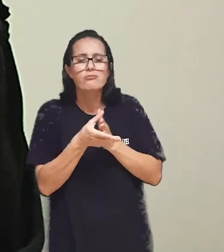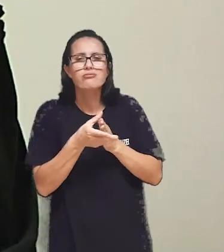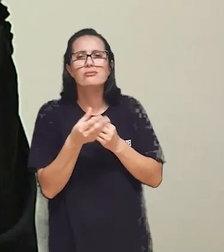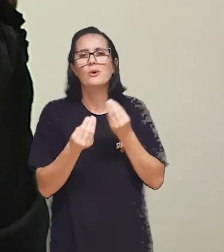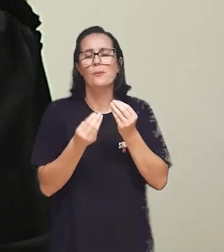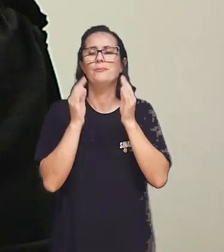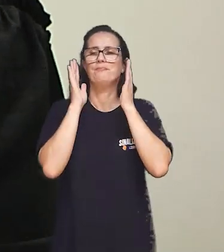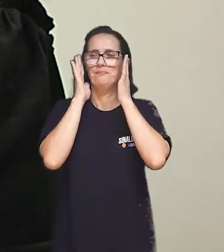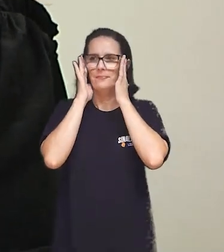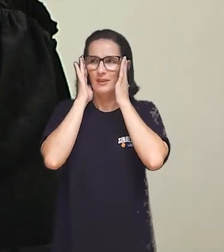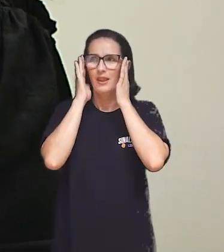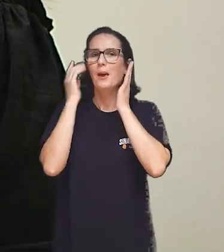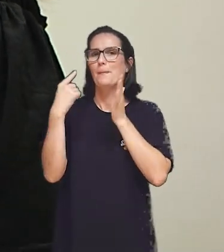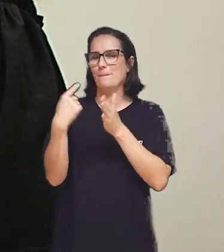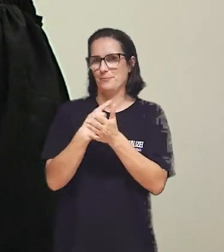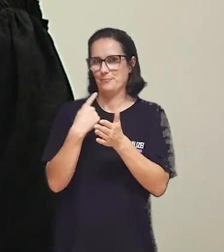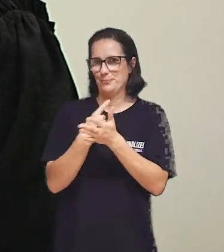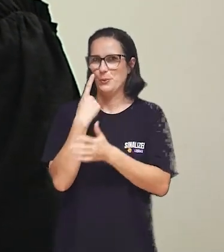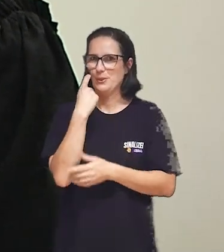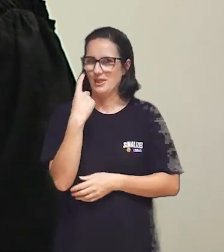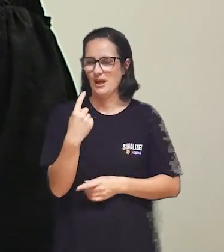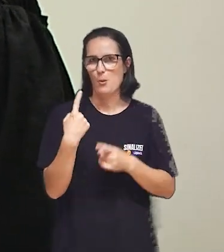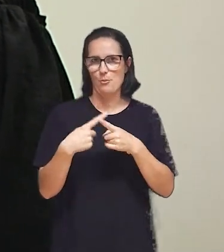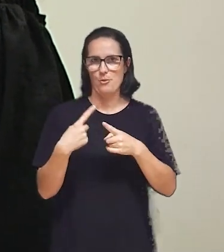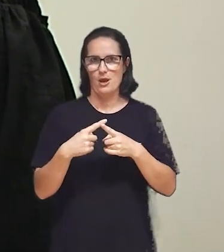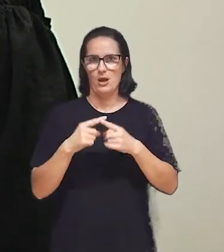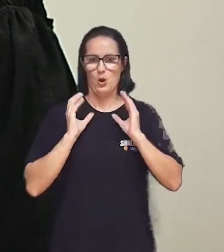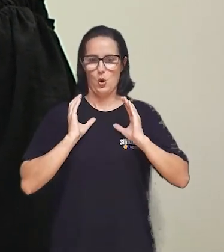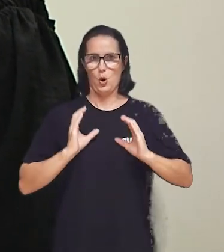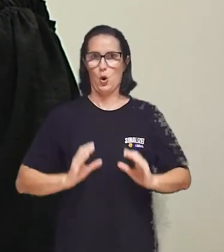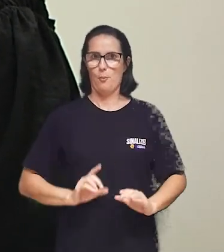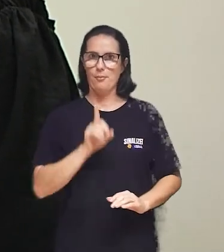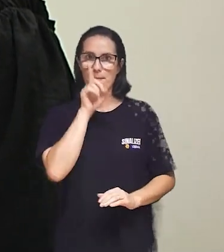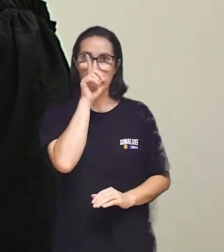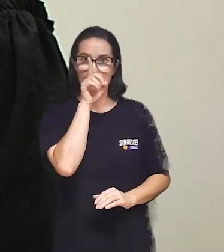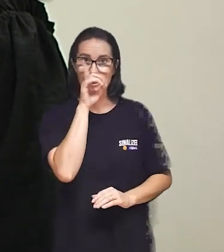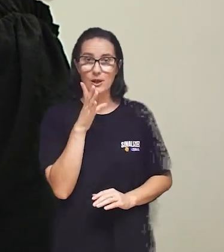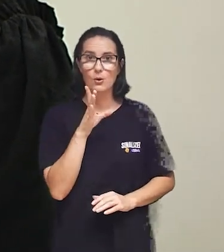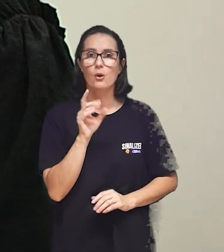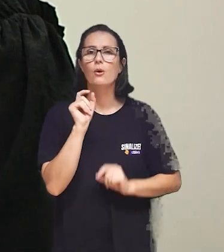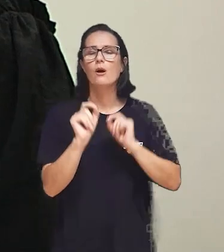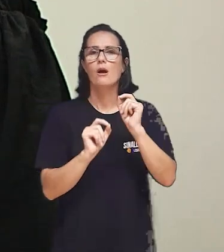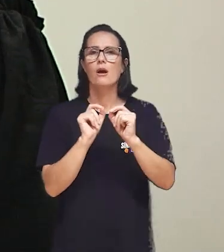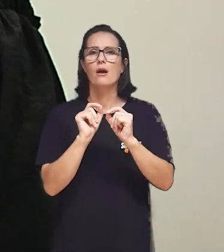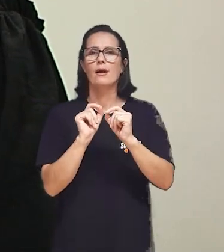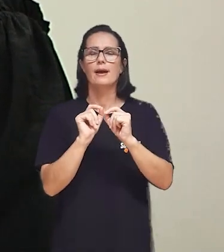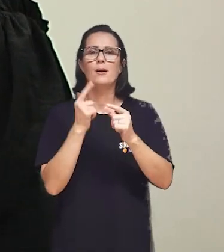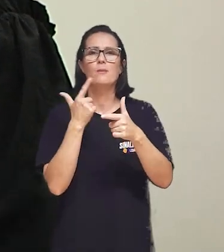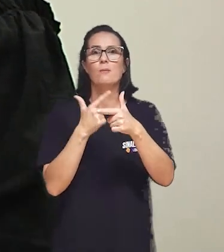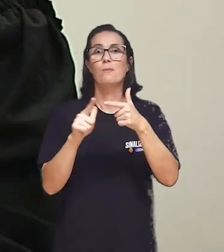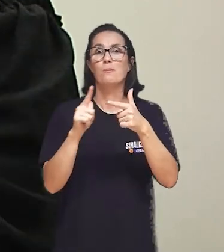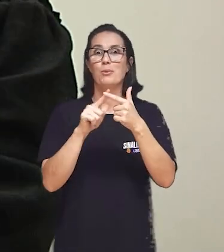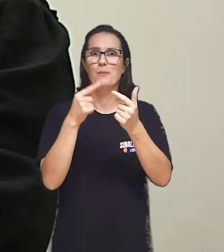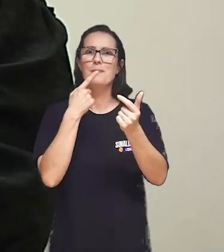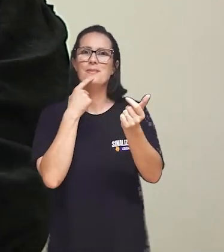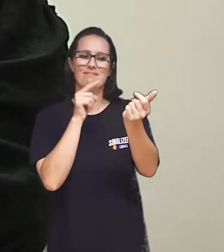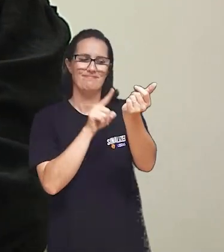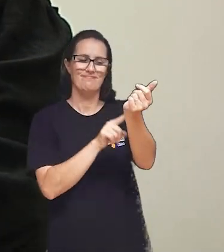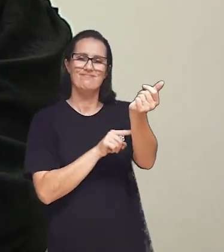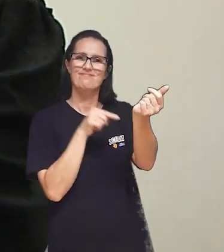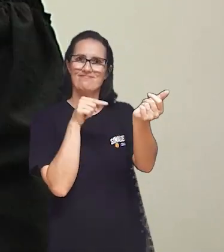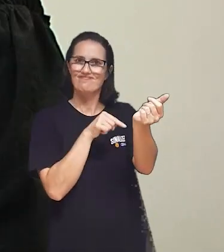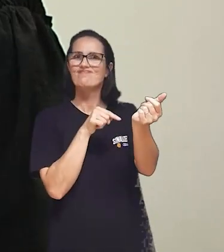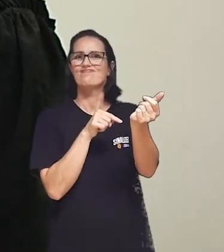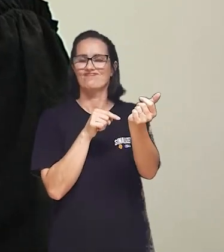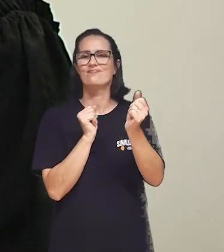Muito interessante a tua pergunta, Joel, porque o comportamento de risco dos doadores é algo que impacta diretamente na qualidade do sangue.